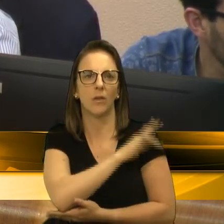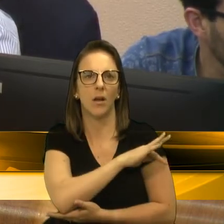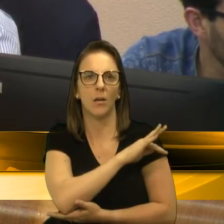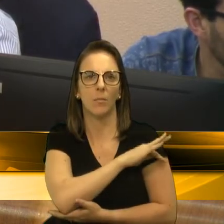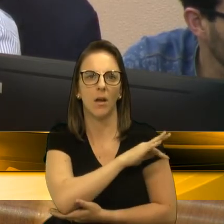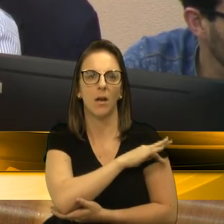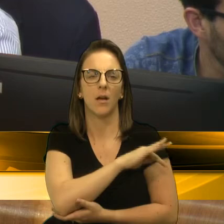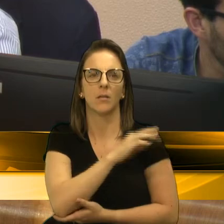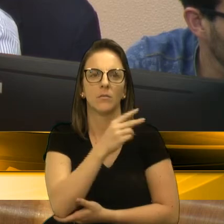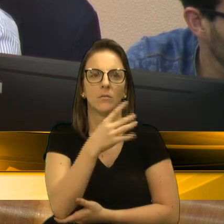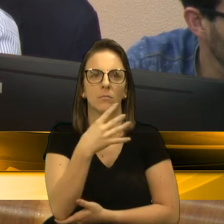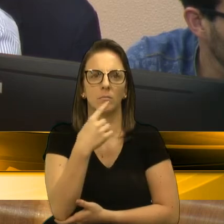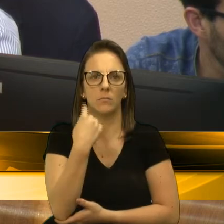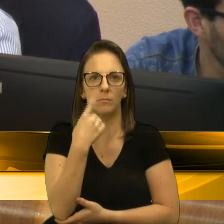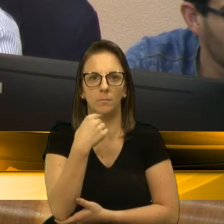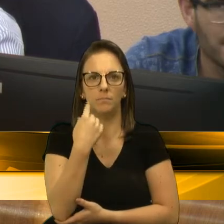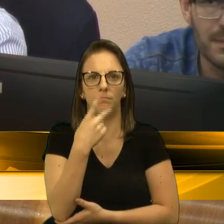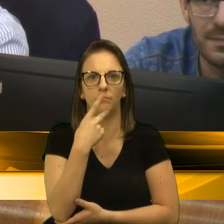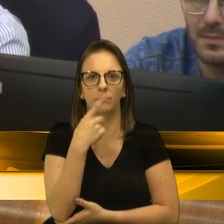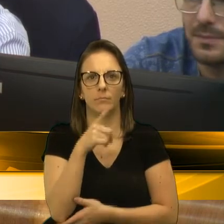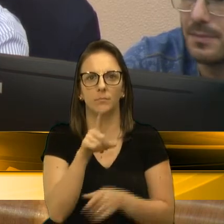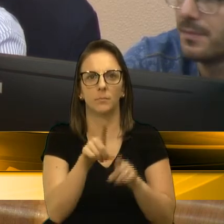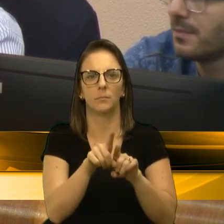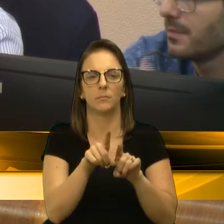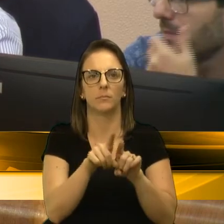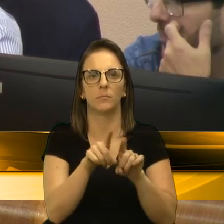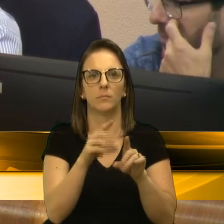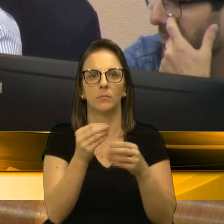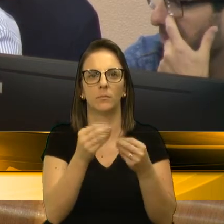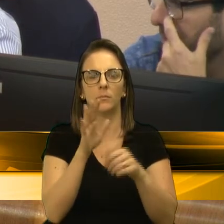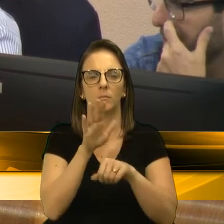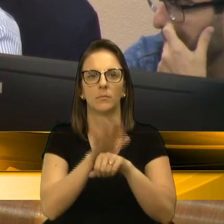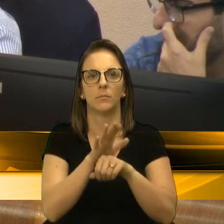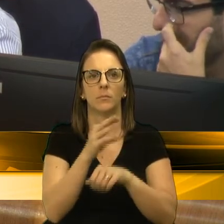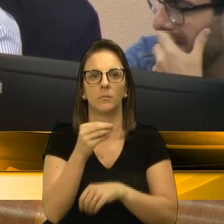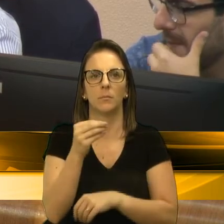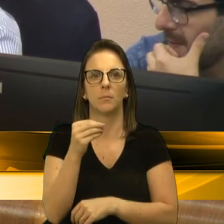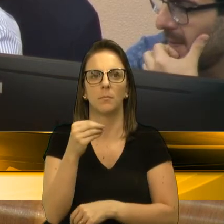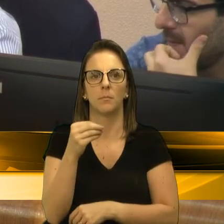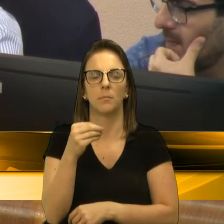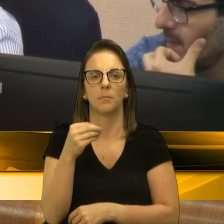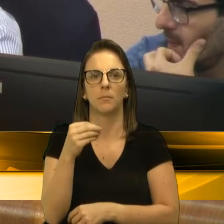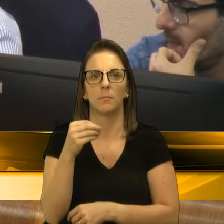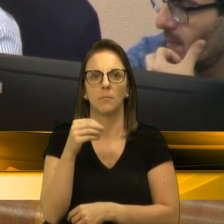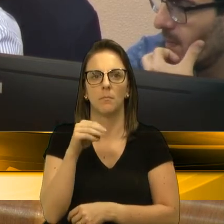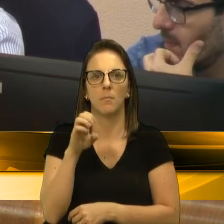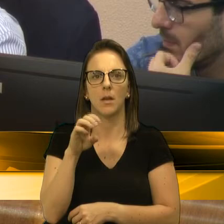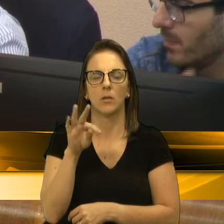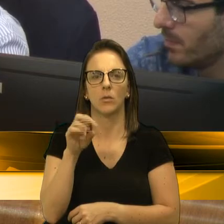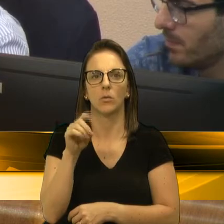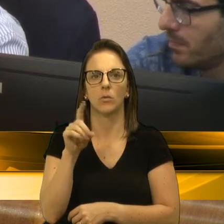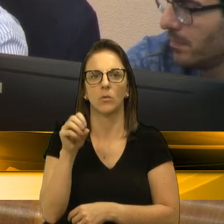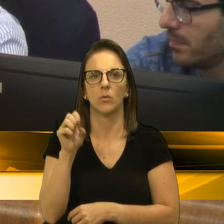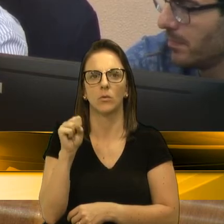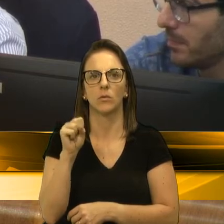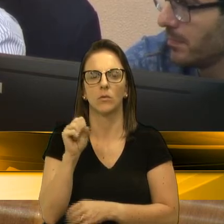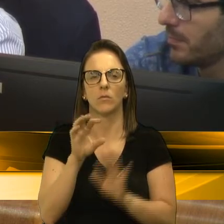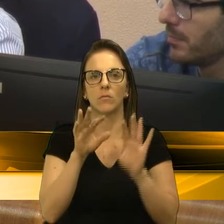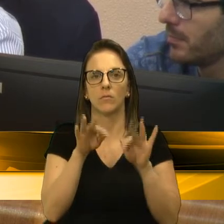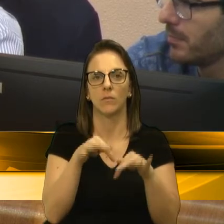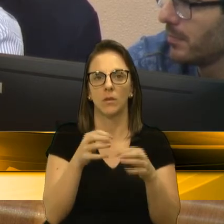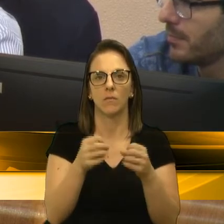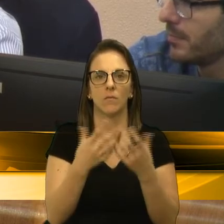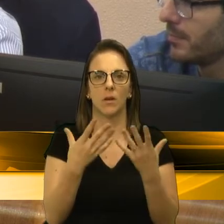casas de acolhimento de moradores de rua e centros comunitários, hostilização de médicos, confisco de flores, cancelamento de festas folclóricas e